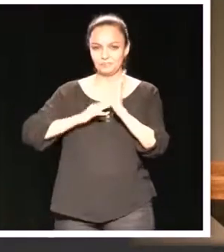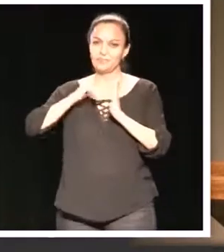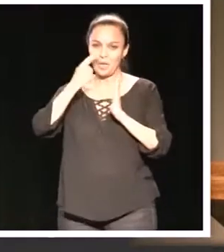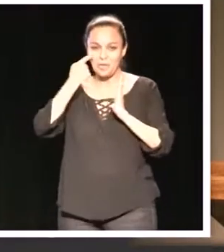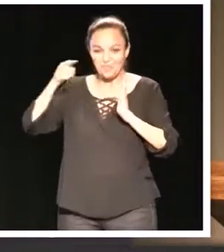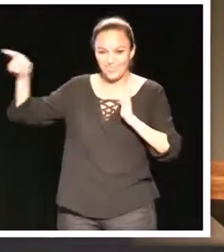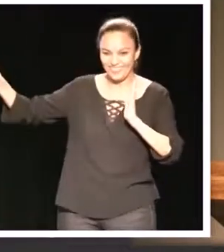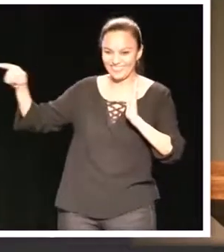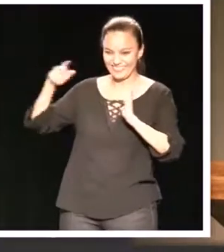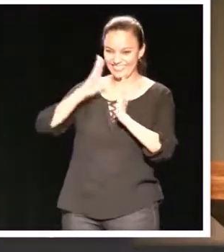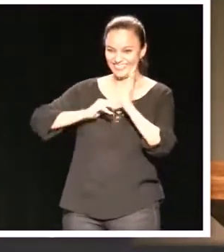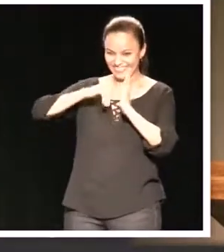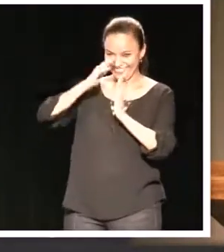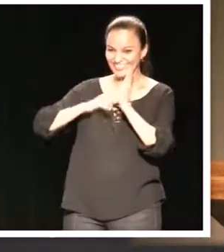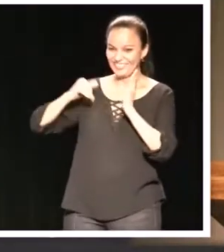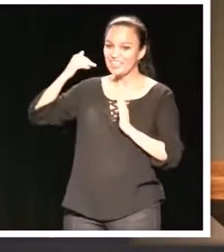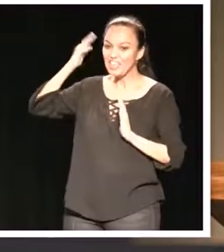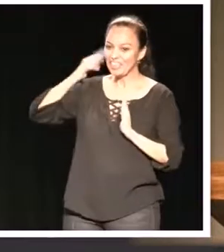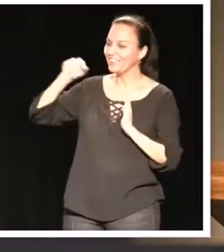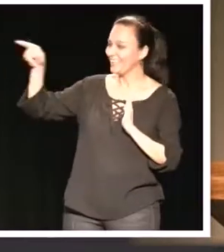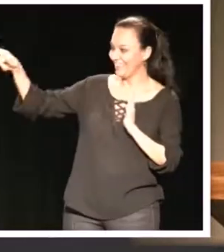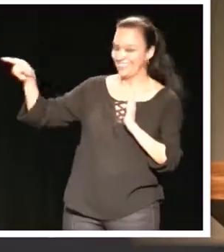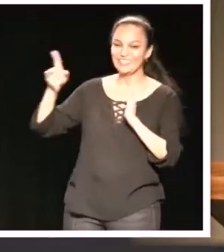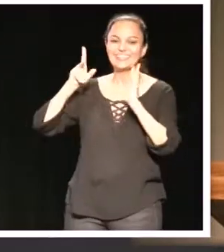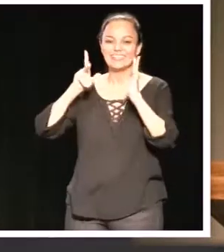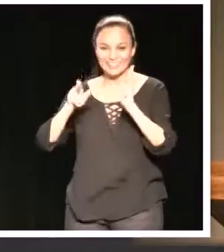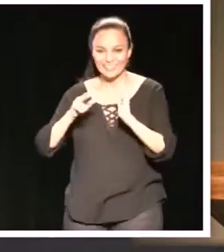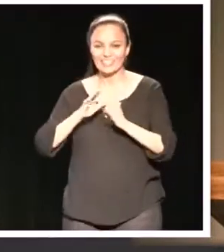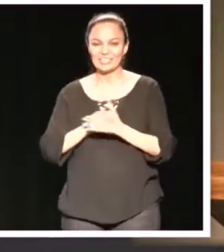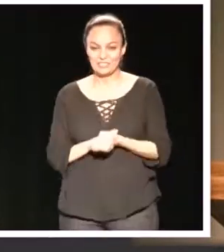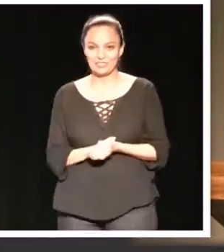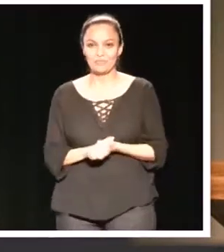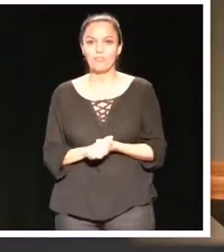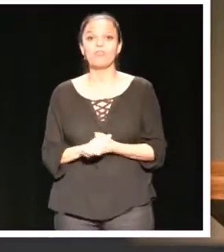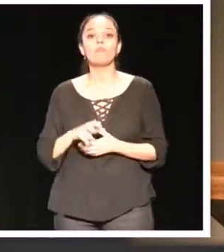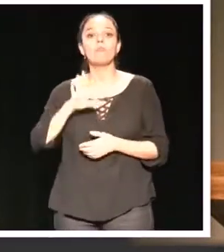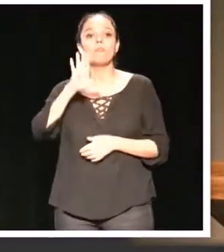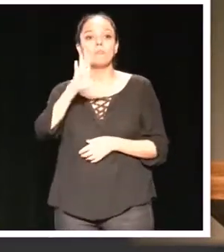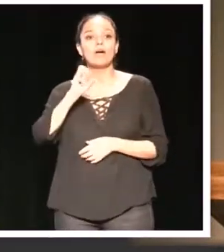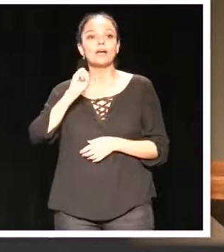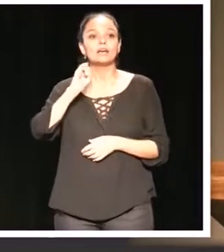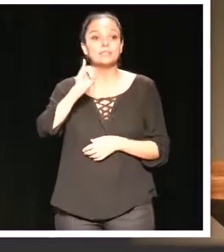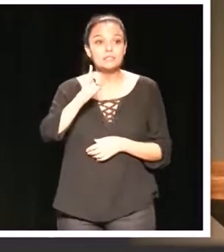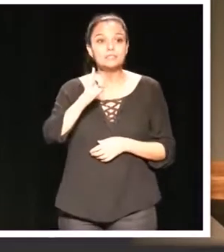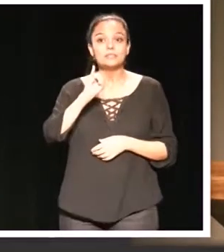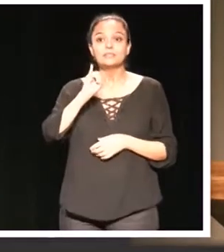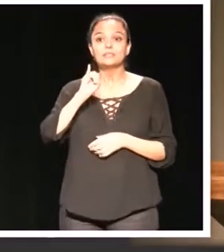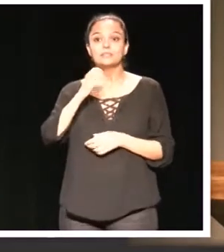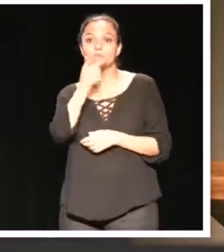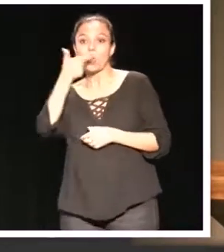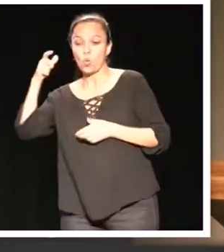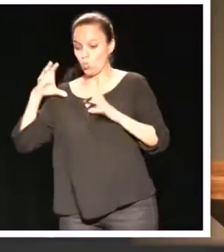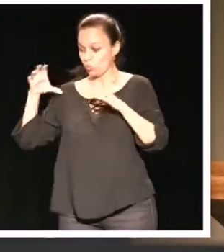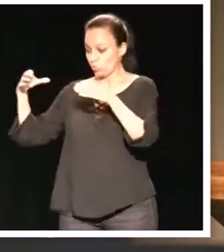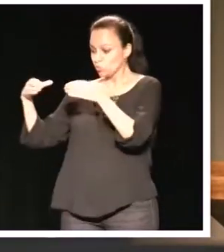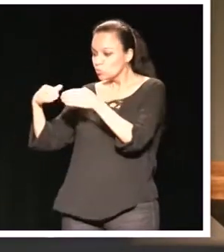Quer dizer, ele pode viver com ele, para ele, com os outros surdos, sem precisar de outra